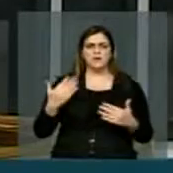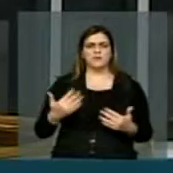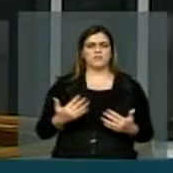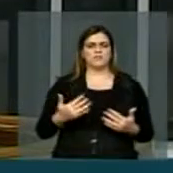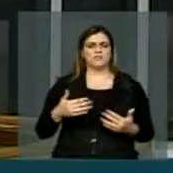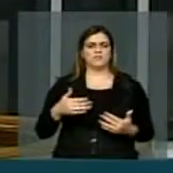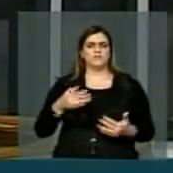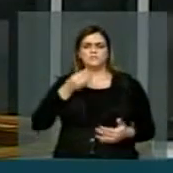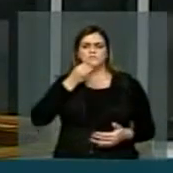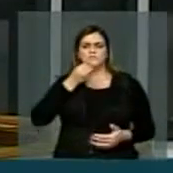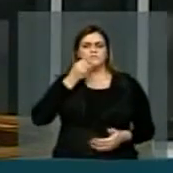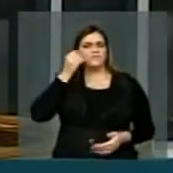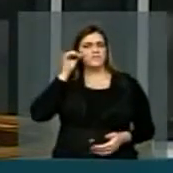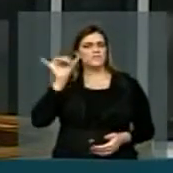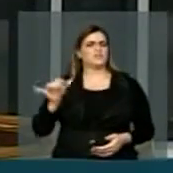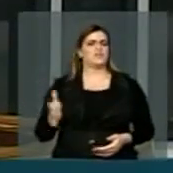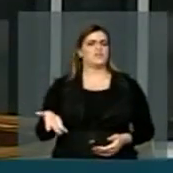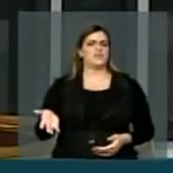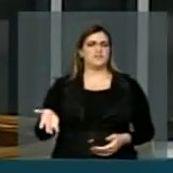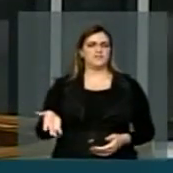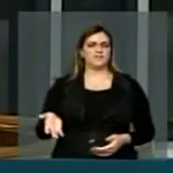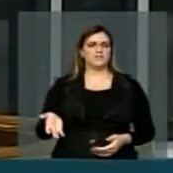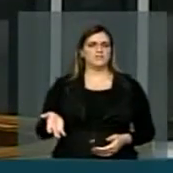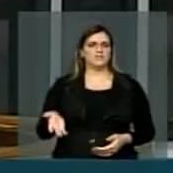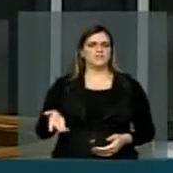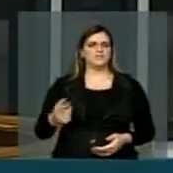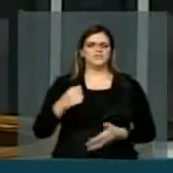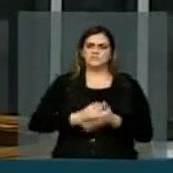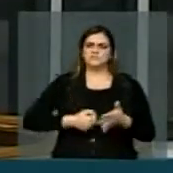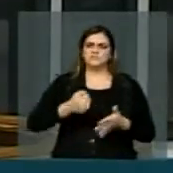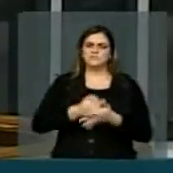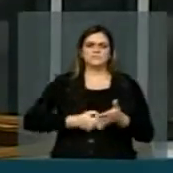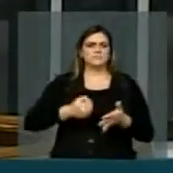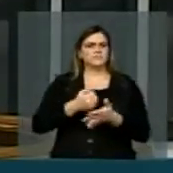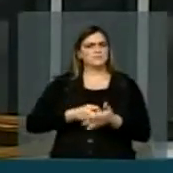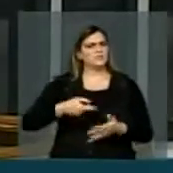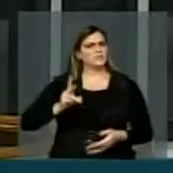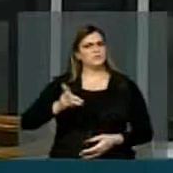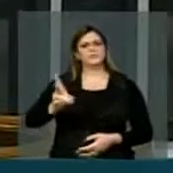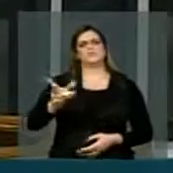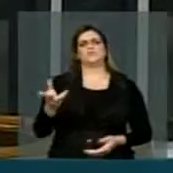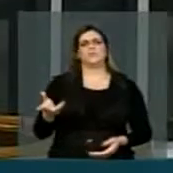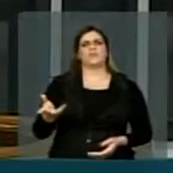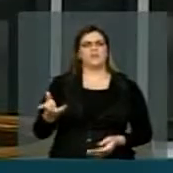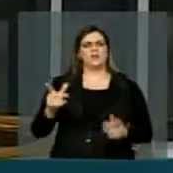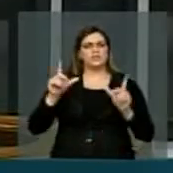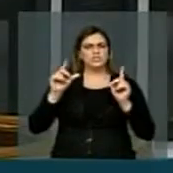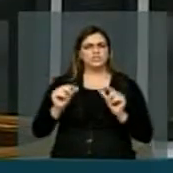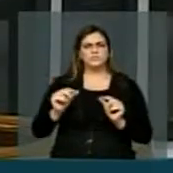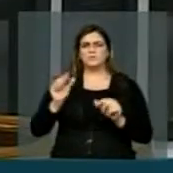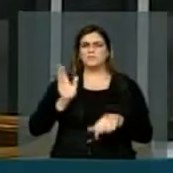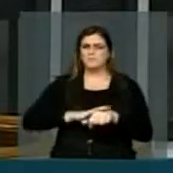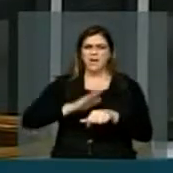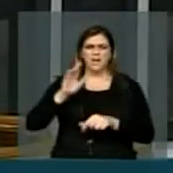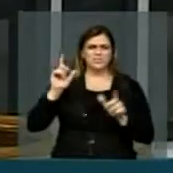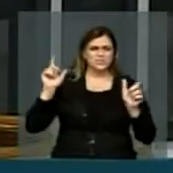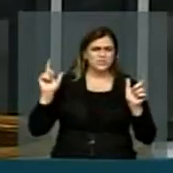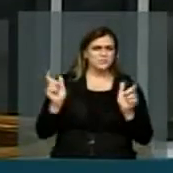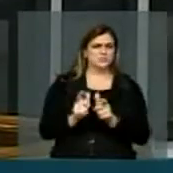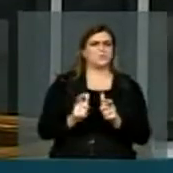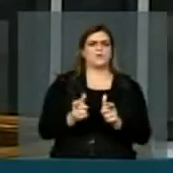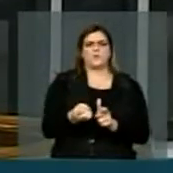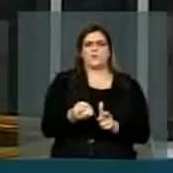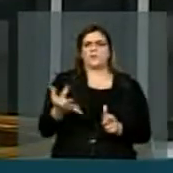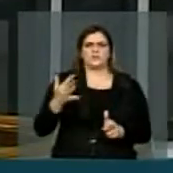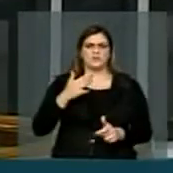causas evitáveis, nós temos que continuar insistindo para que reduzamos ainda mais